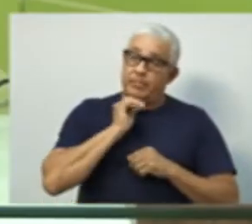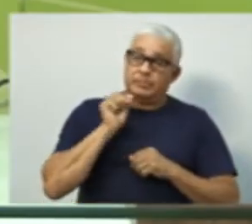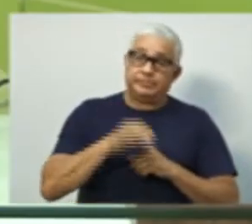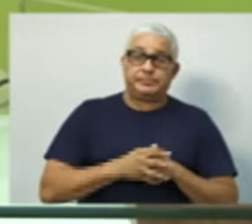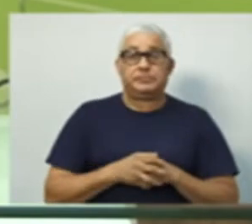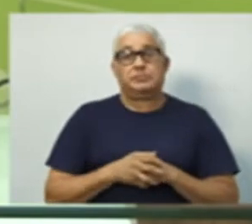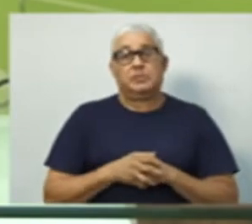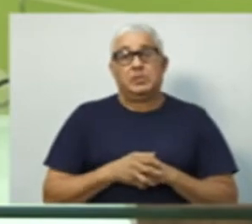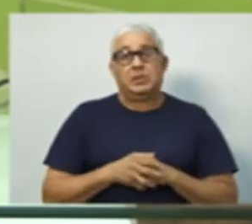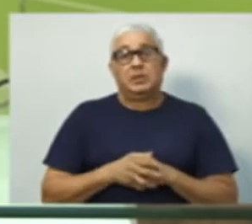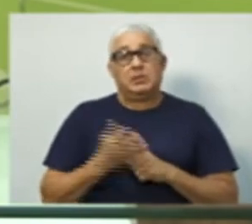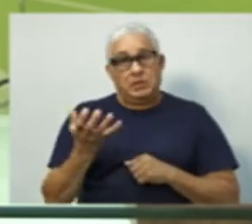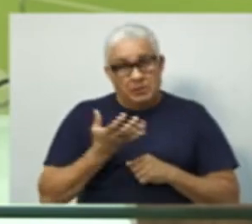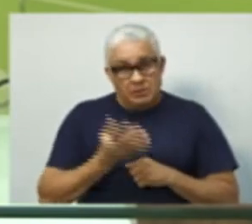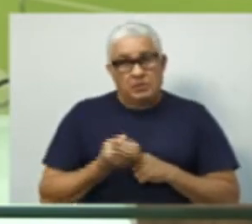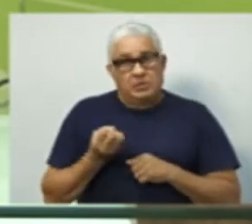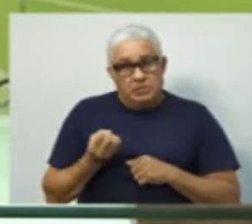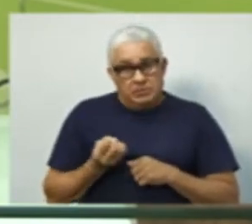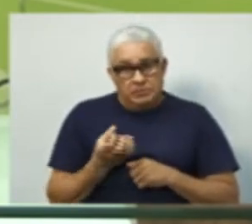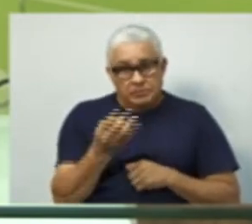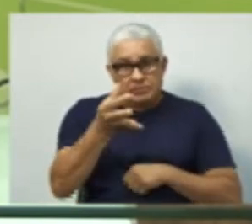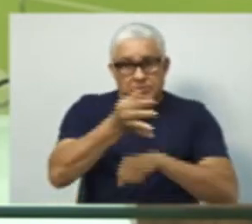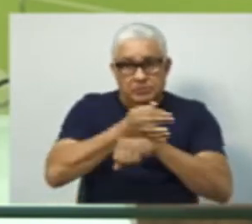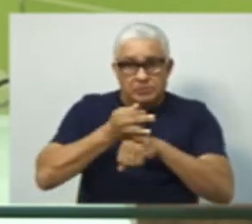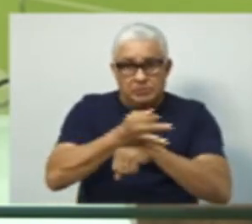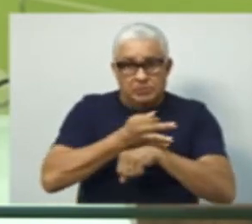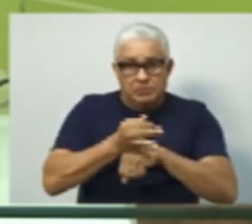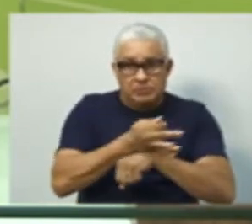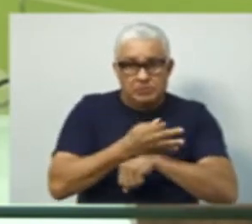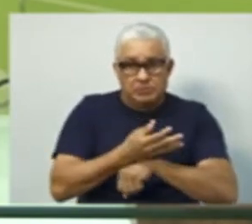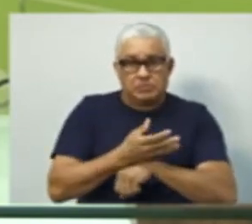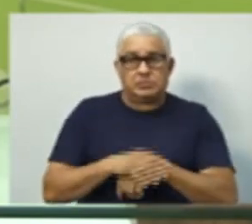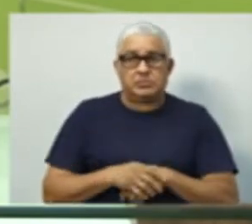uma forma tal que ele vai me dar uma rentabilidade.